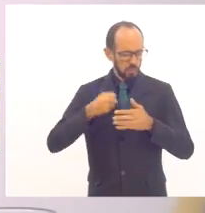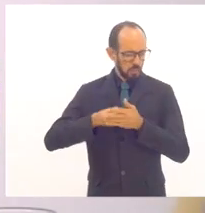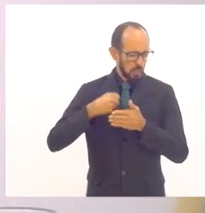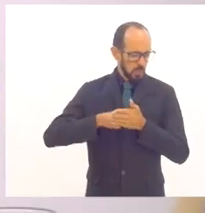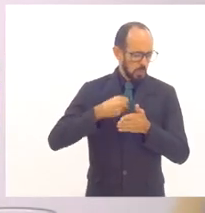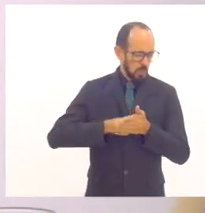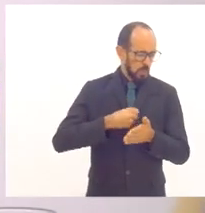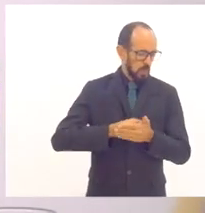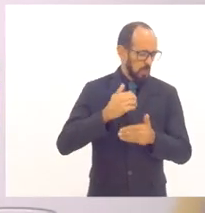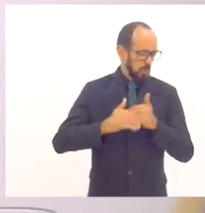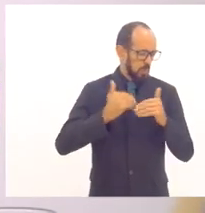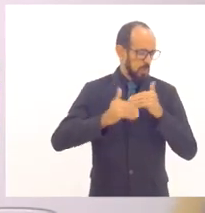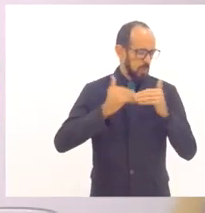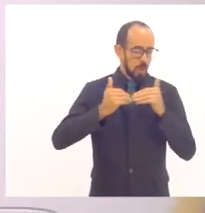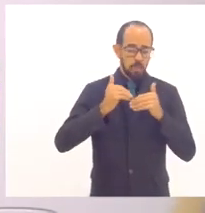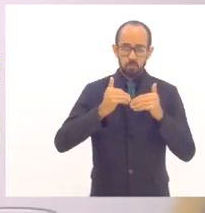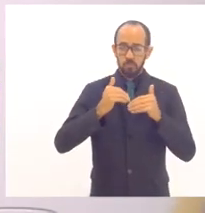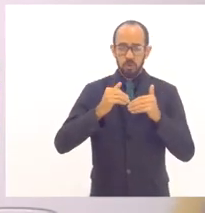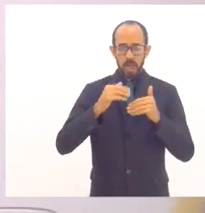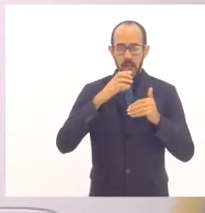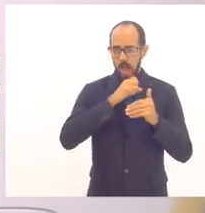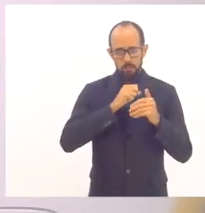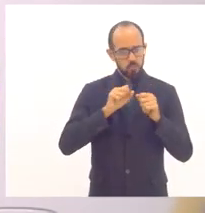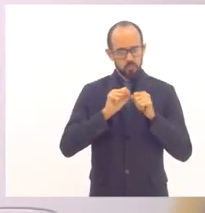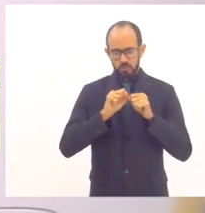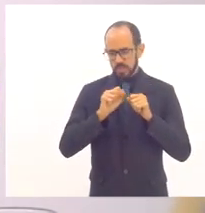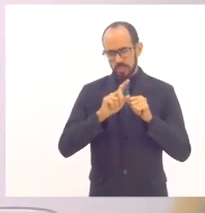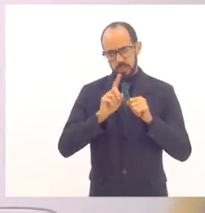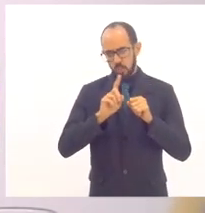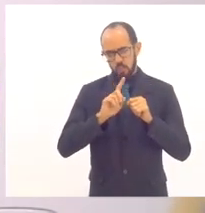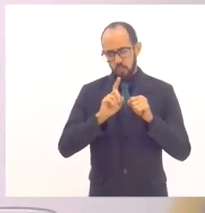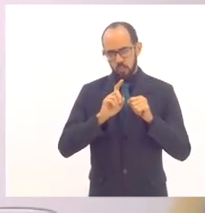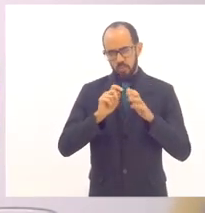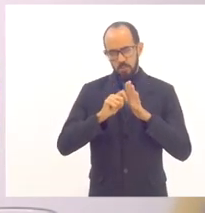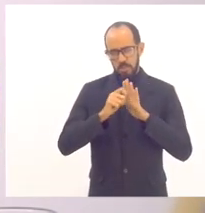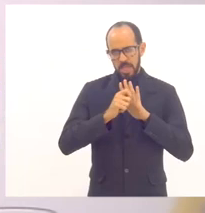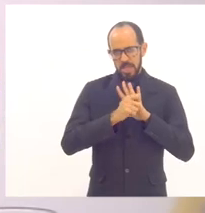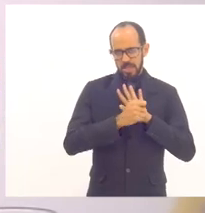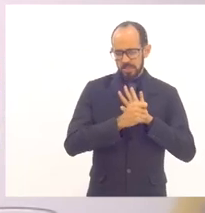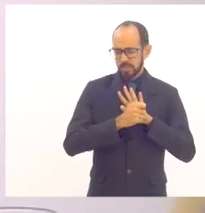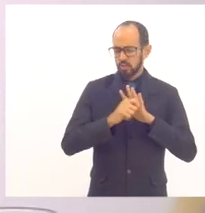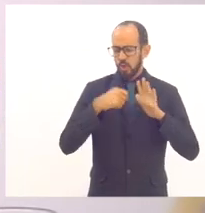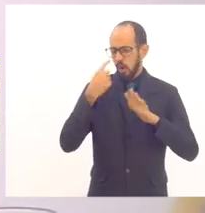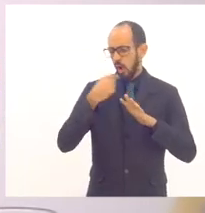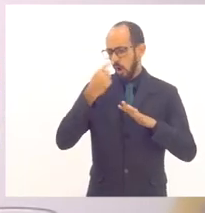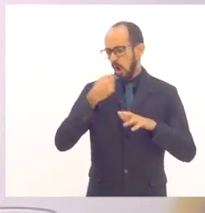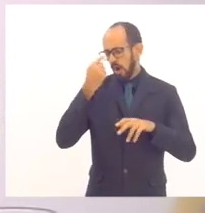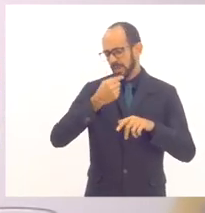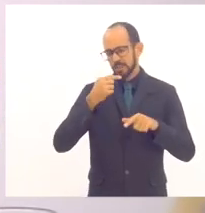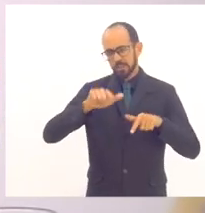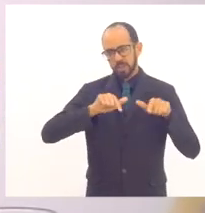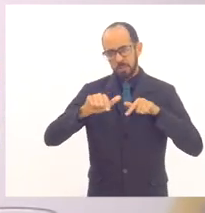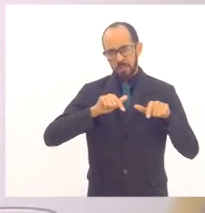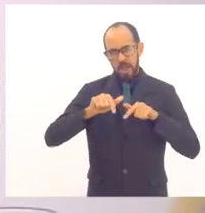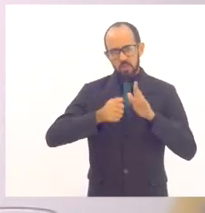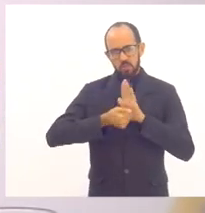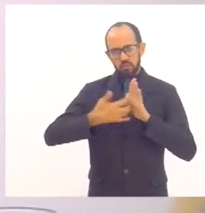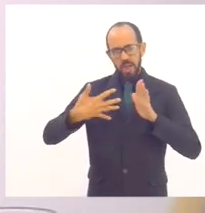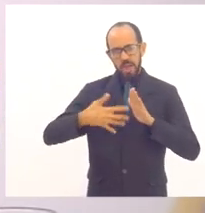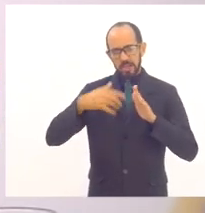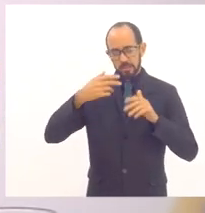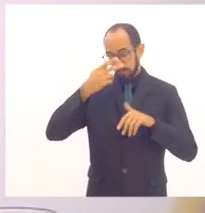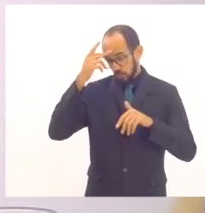para o outro, ela foi feita durante vários meses, vários dias, várias horas, várias cabeças pensando